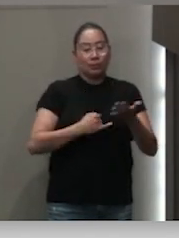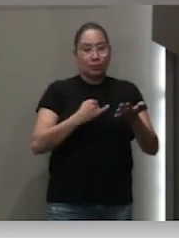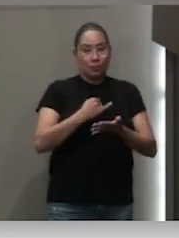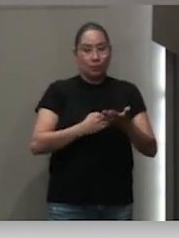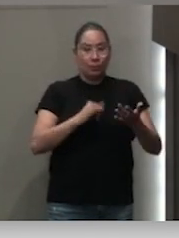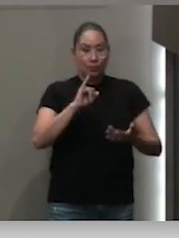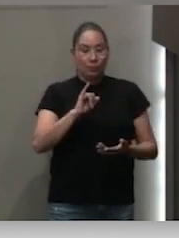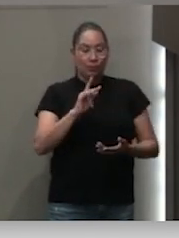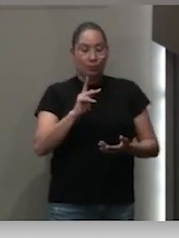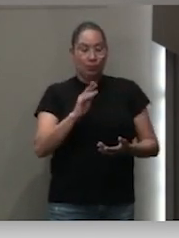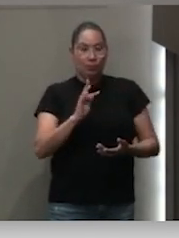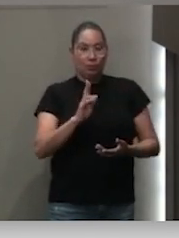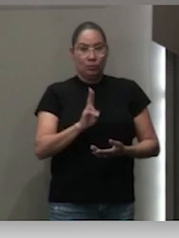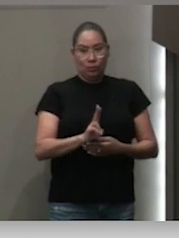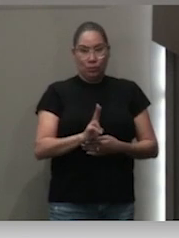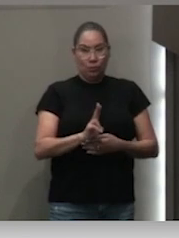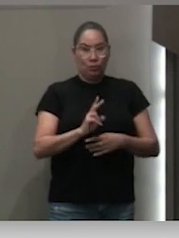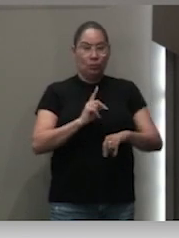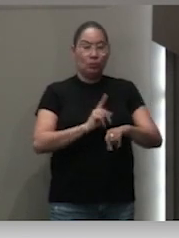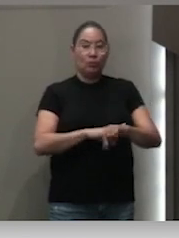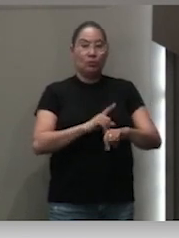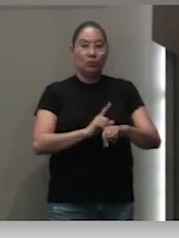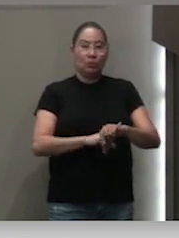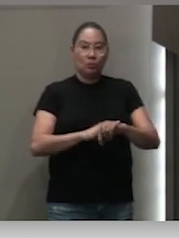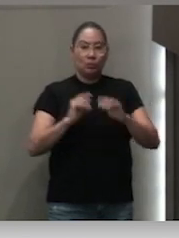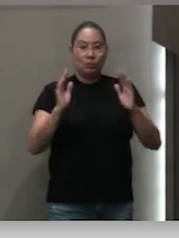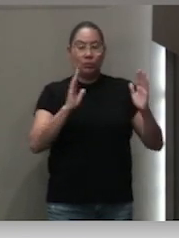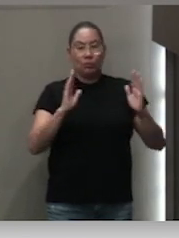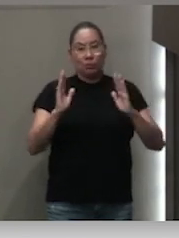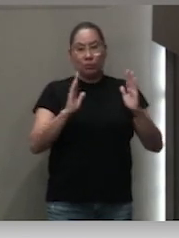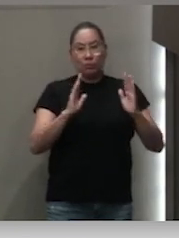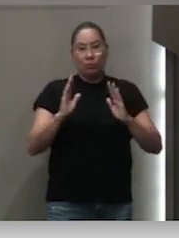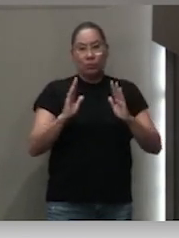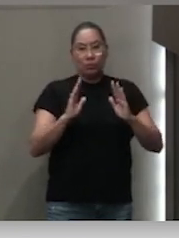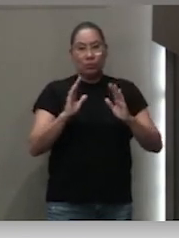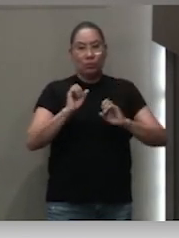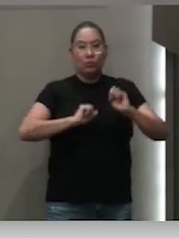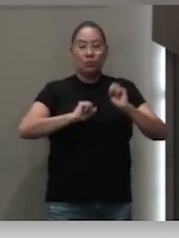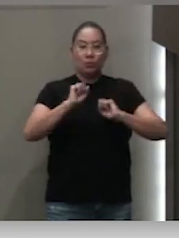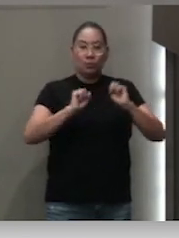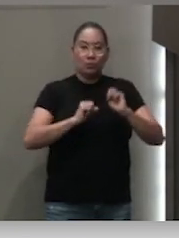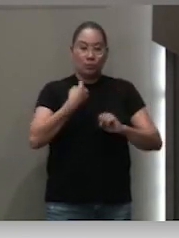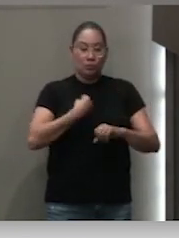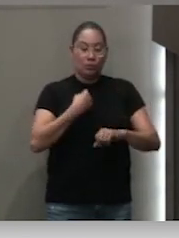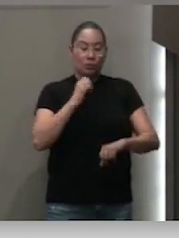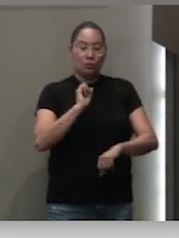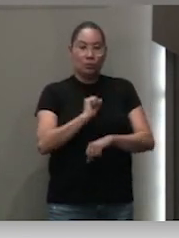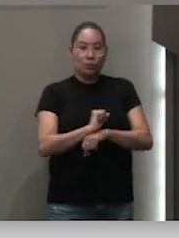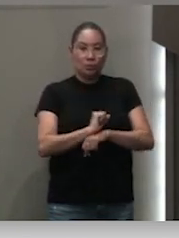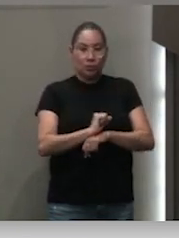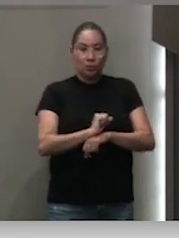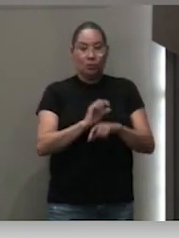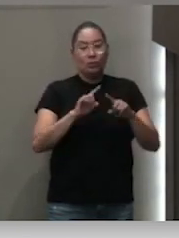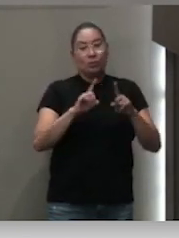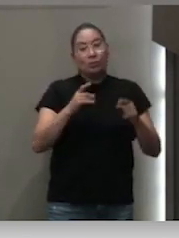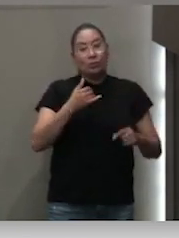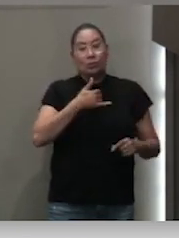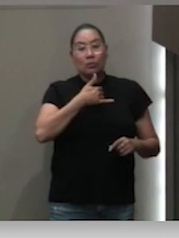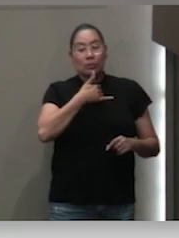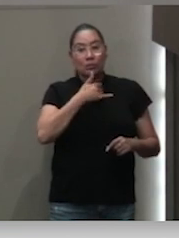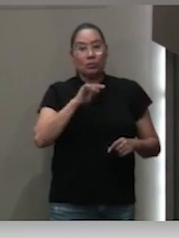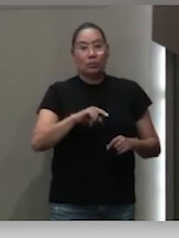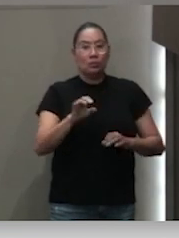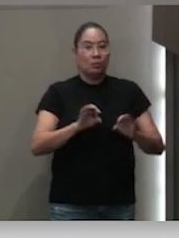do IPTU durante o tempo em que as empresas de eventos estiveram paradas infelizmente esse